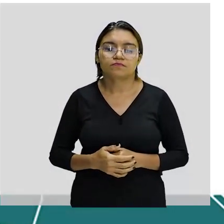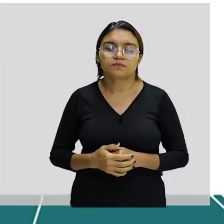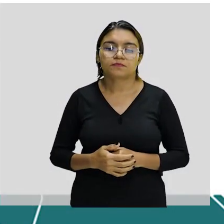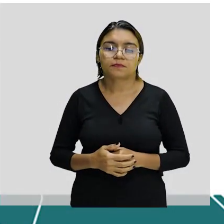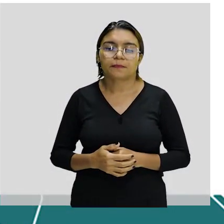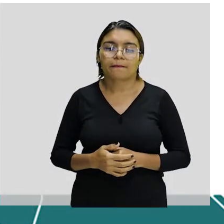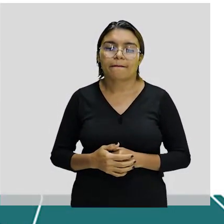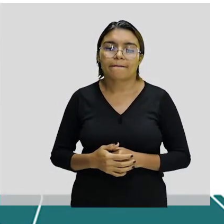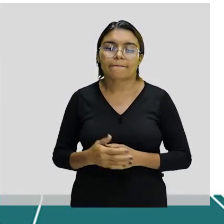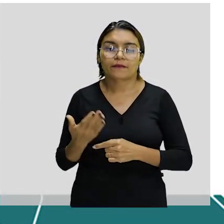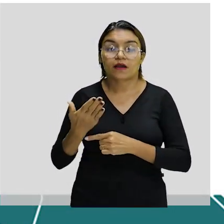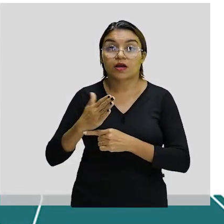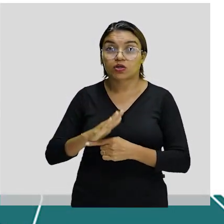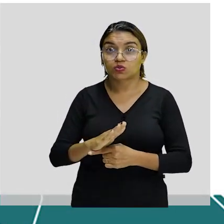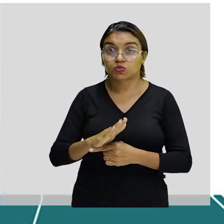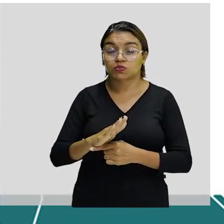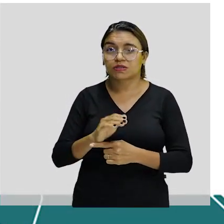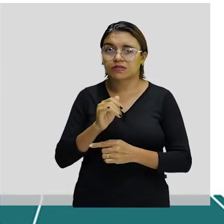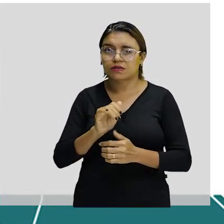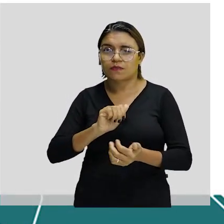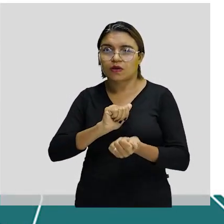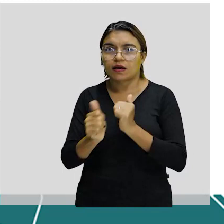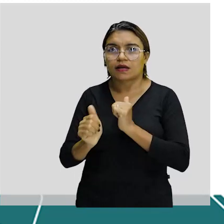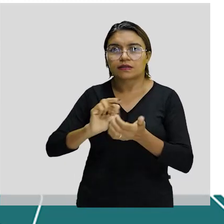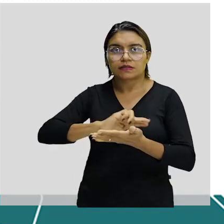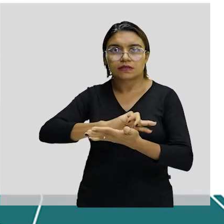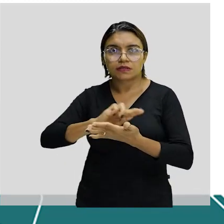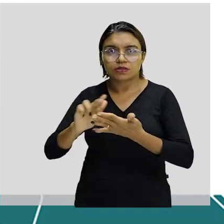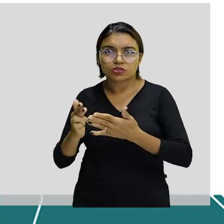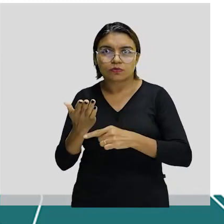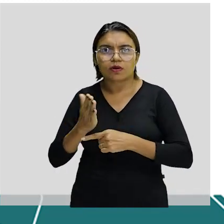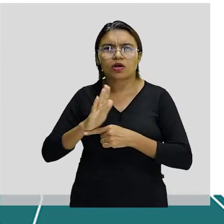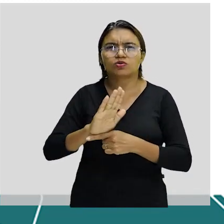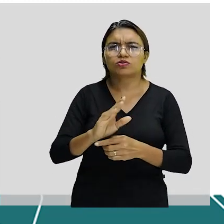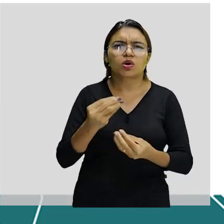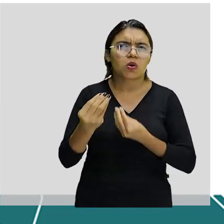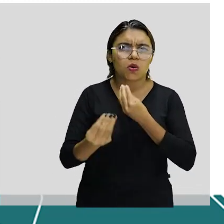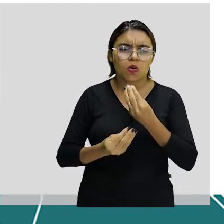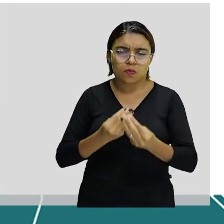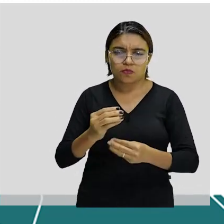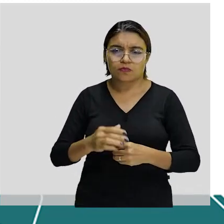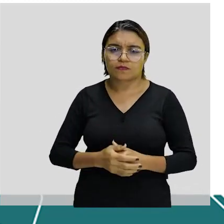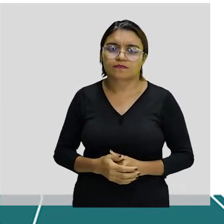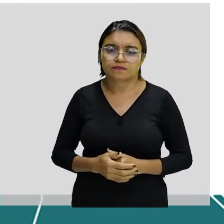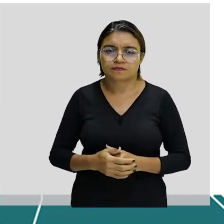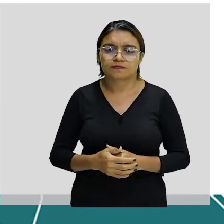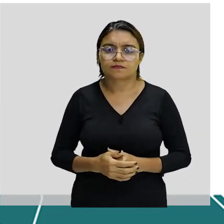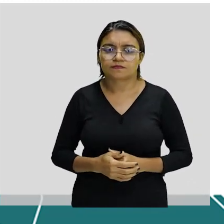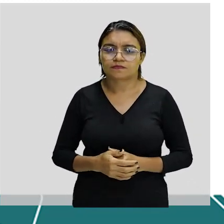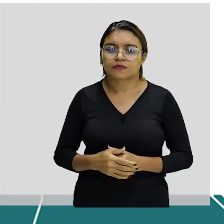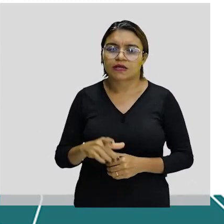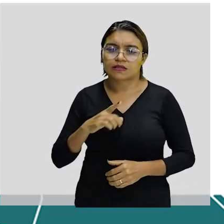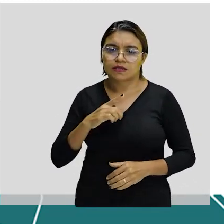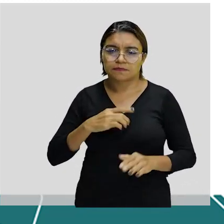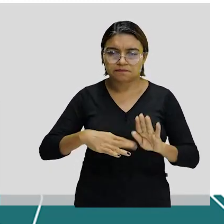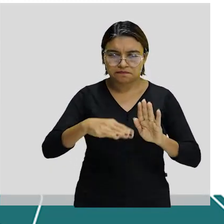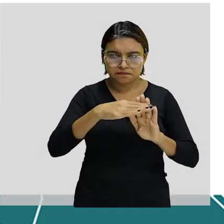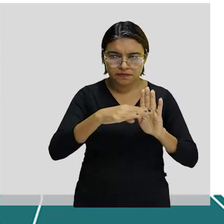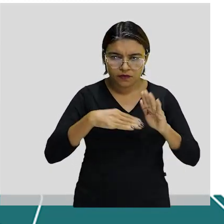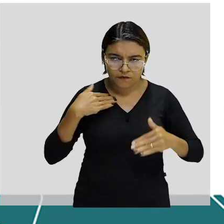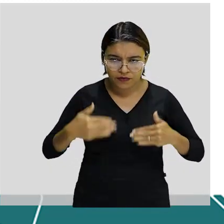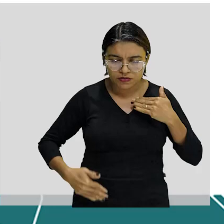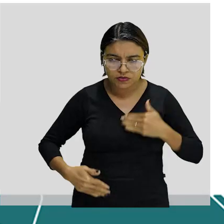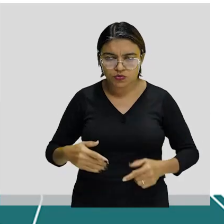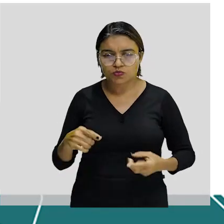Benefícios do atletismo. Aí existem vários tipos de benefícios, né? Entre eles são envolvidos o